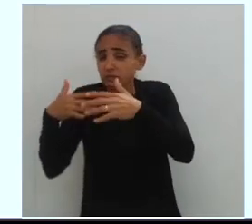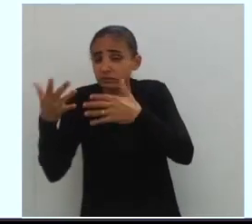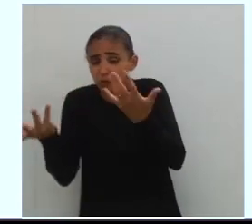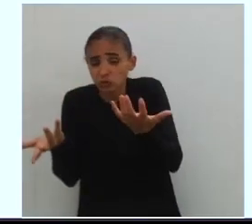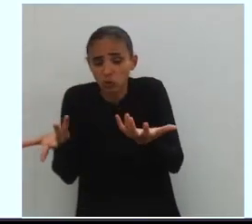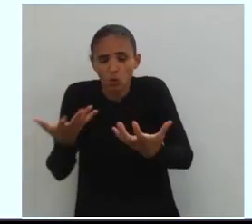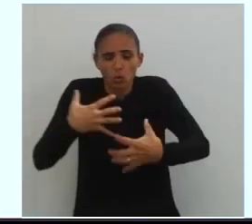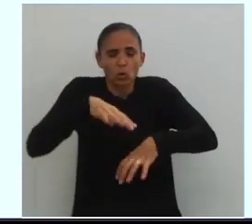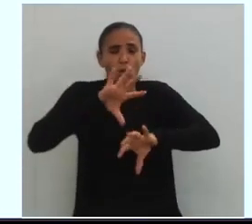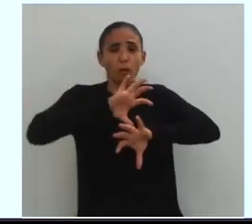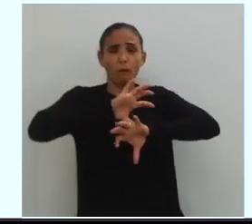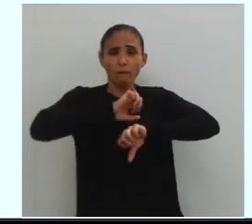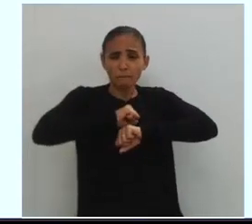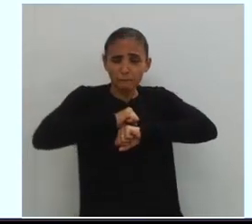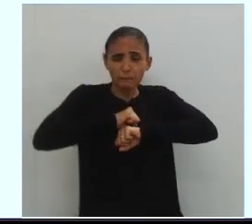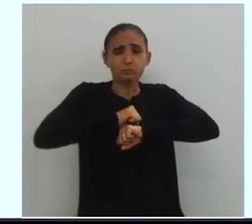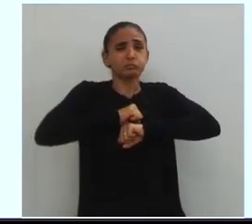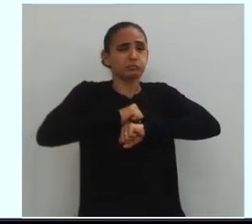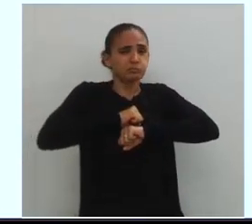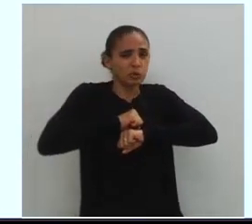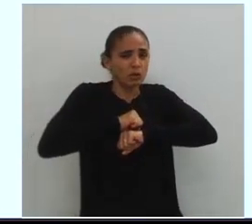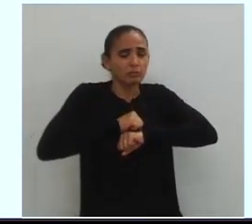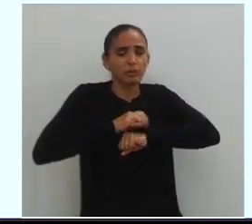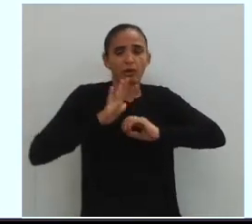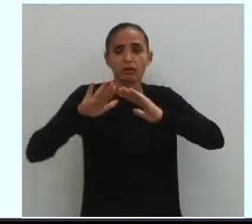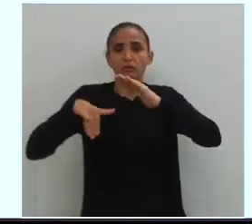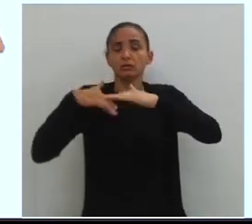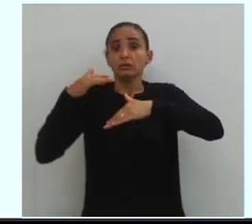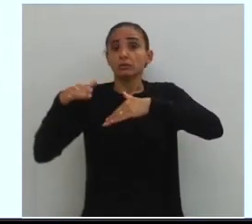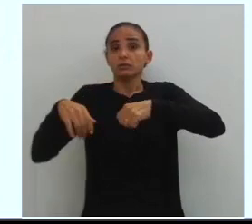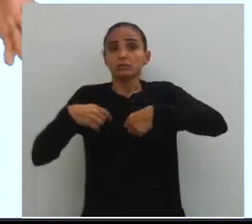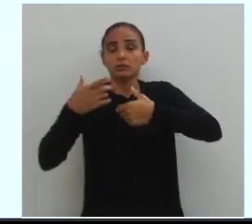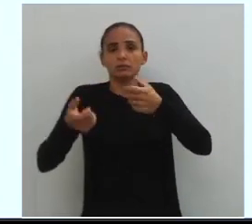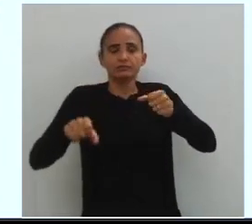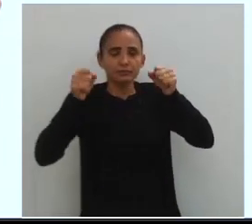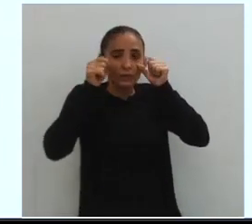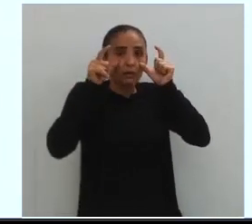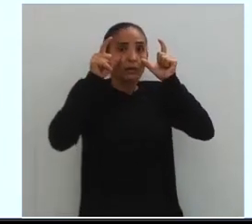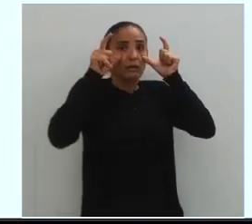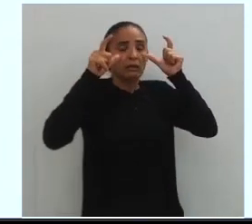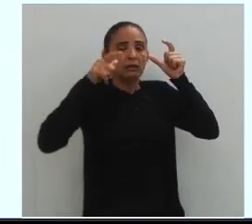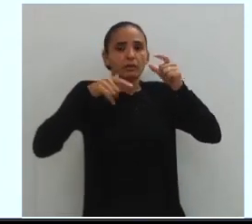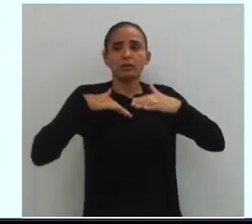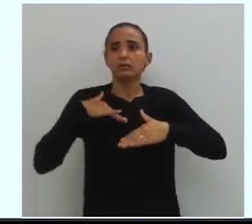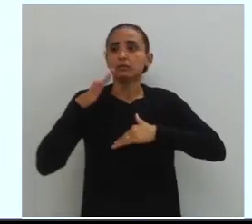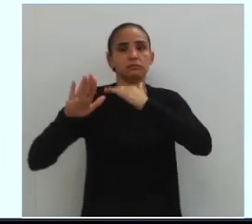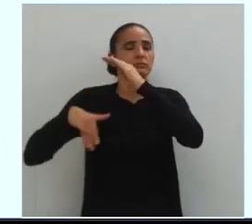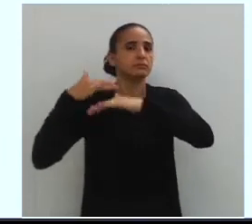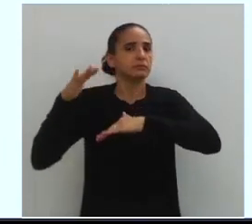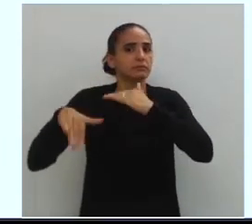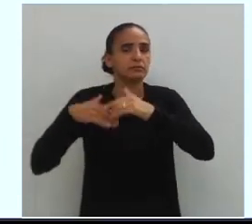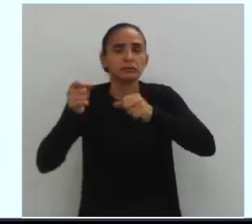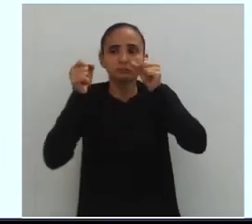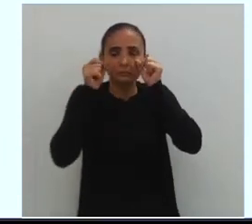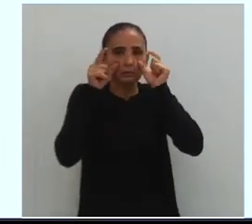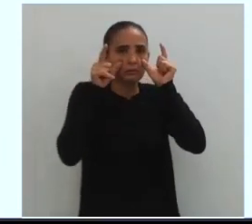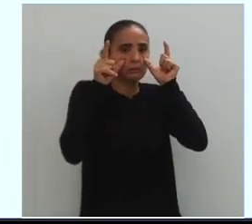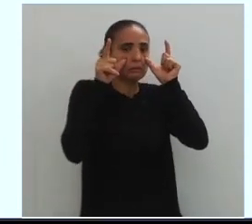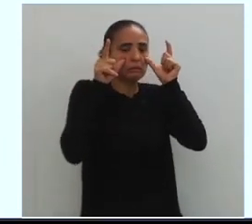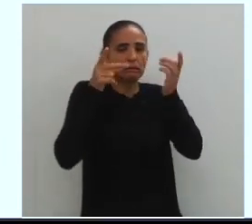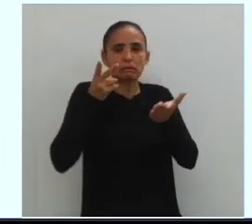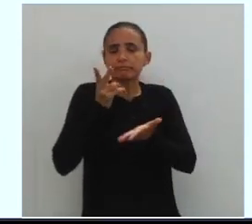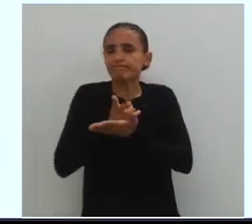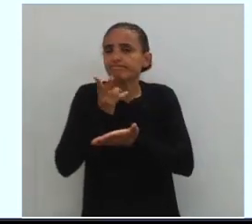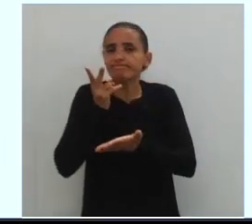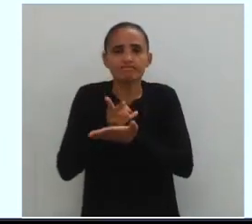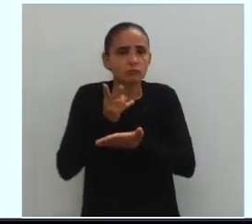elas costumam ser utilizadas para obter um estado aí de euforia, né? A fim de se manter acordado